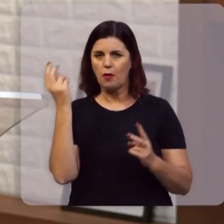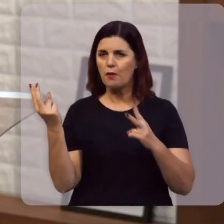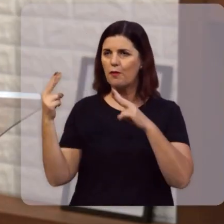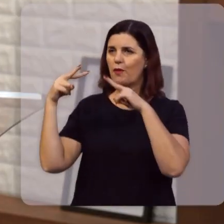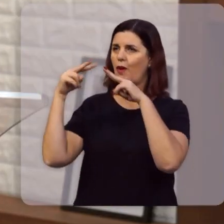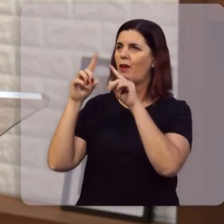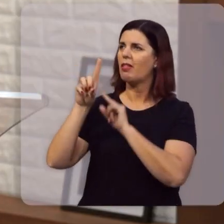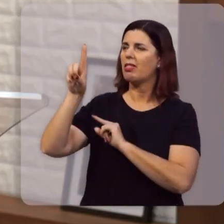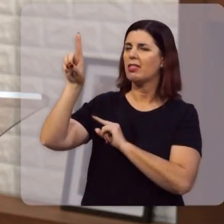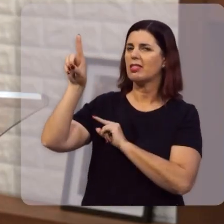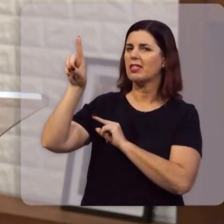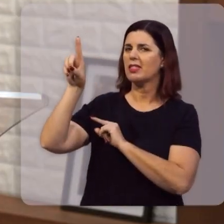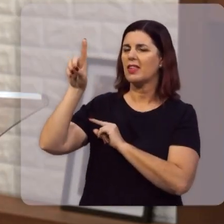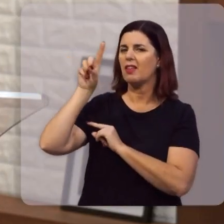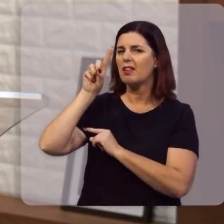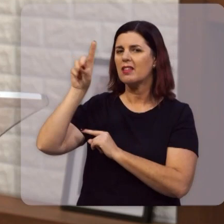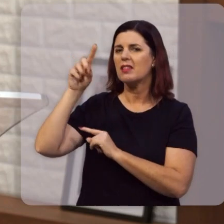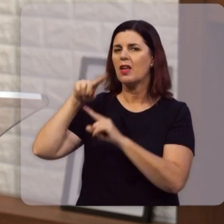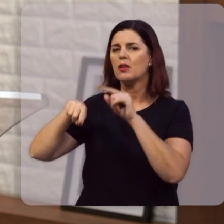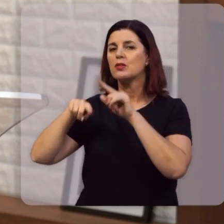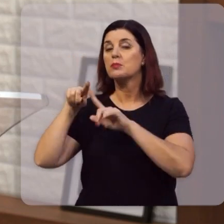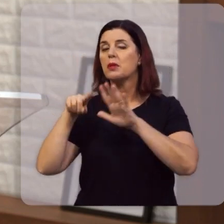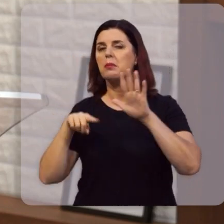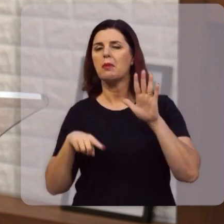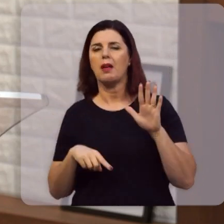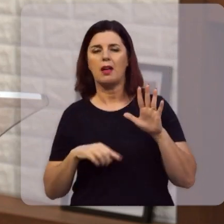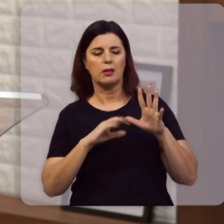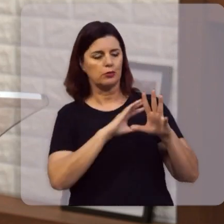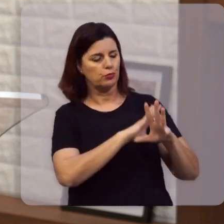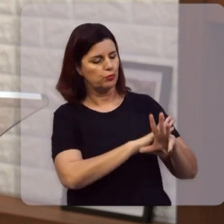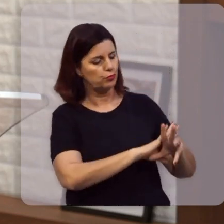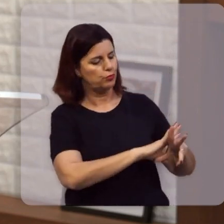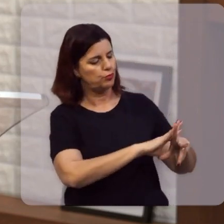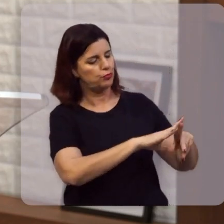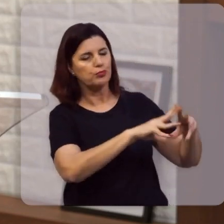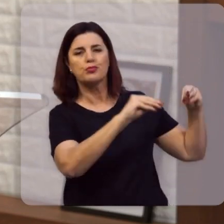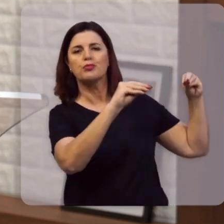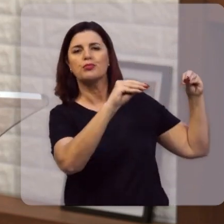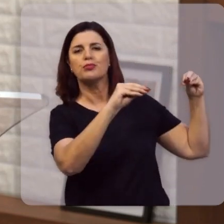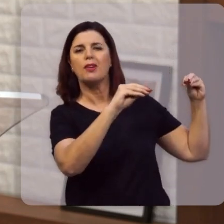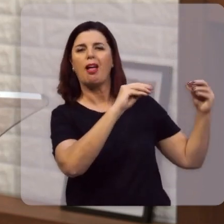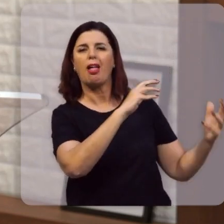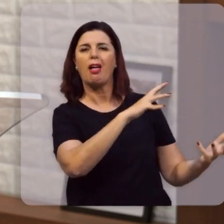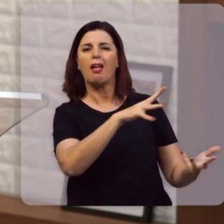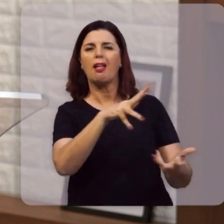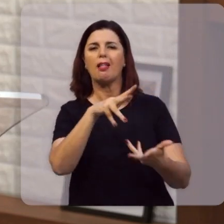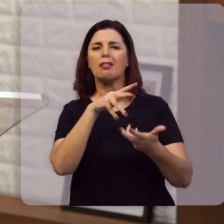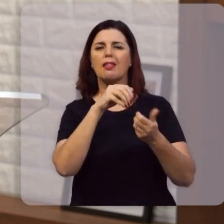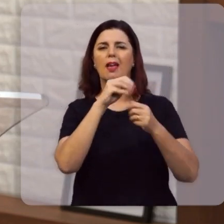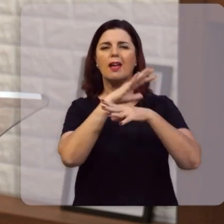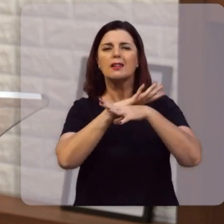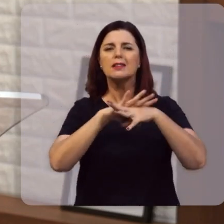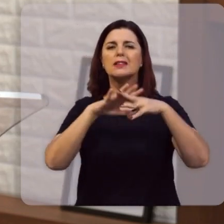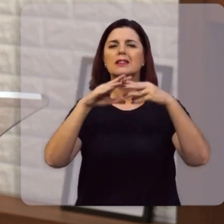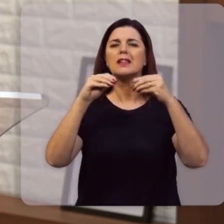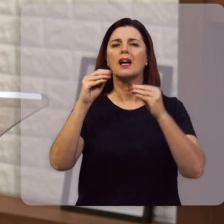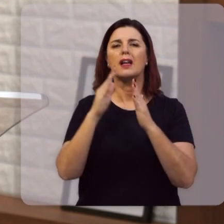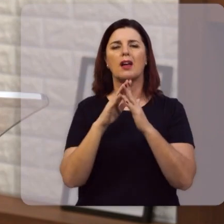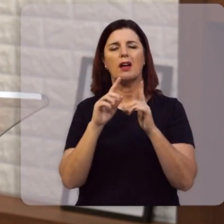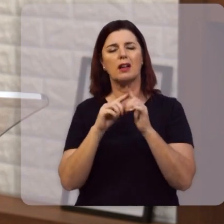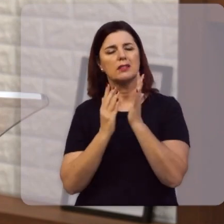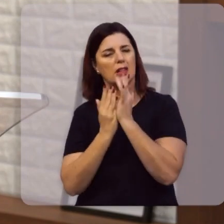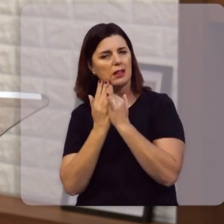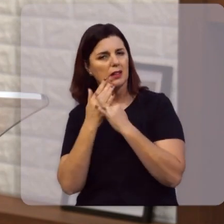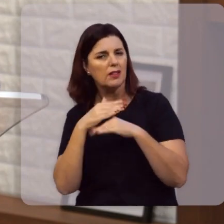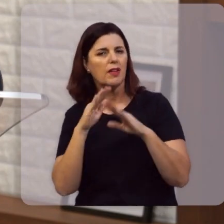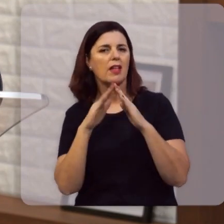para Deus, Deus está prometendo sarar a sua terra, sarar a sua igreja e, através da